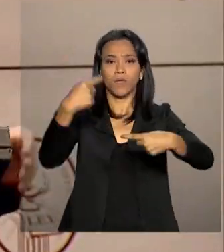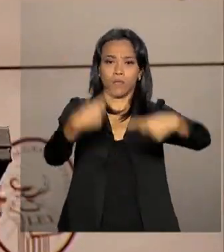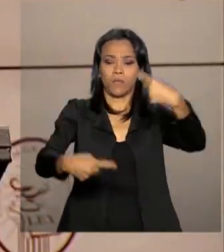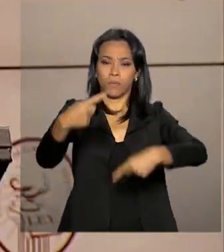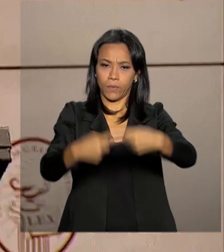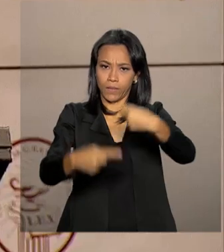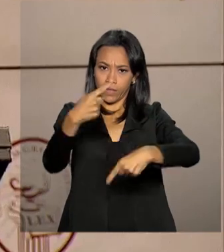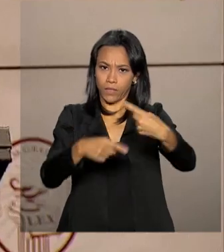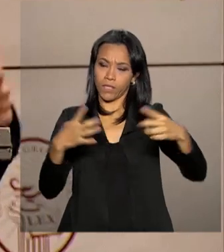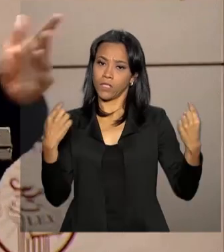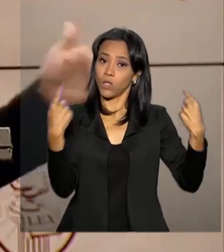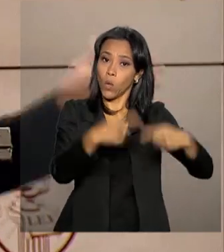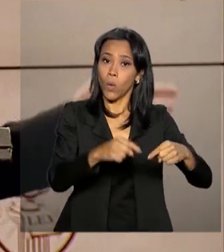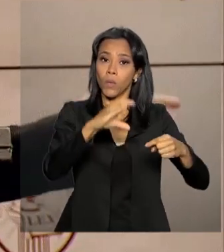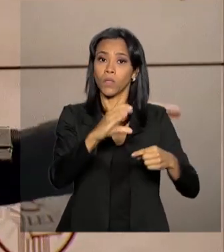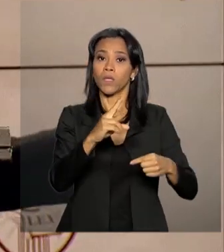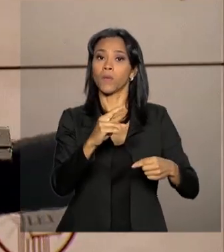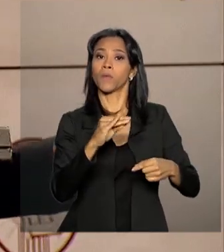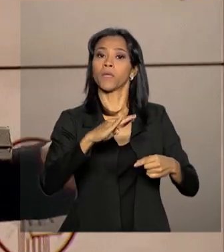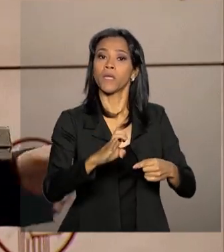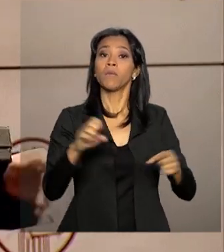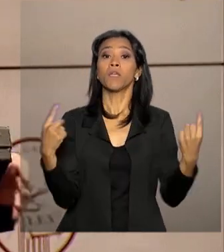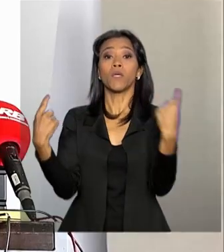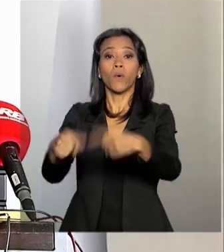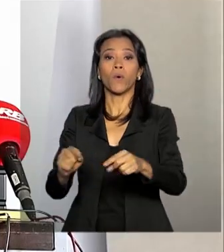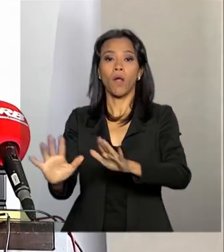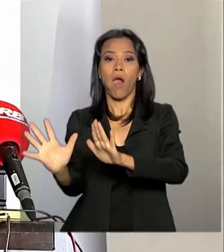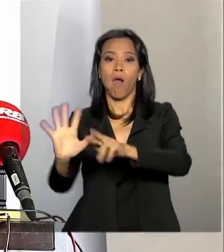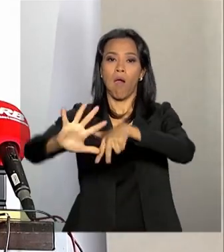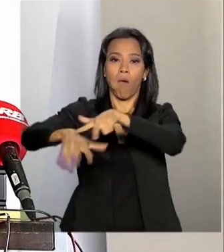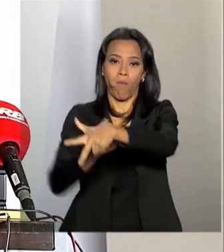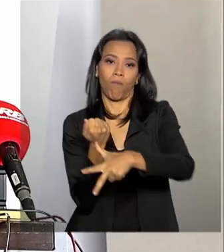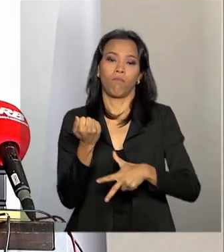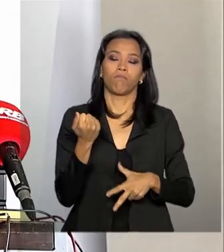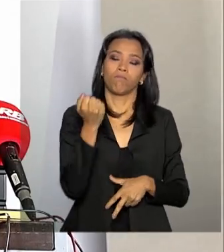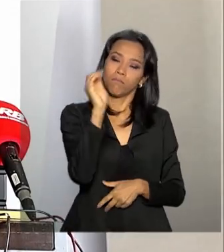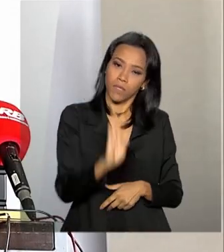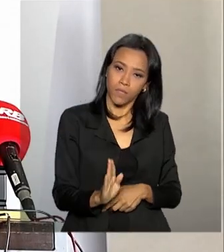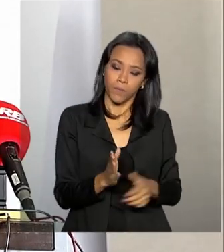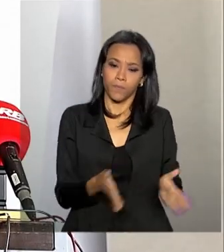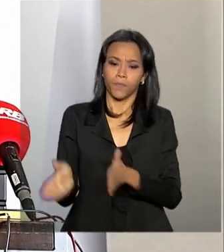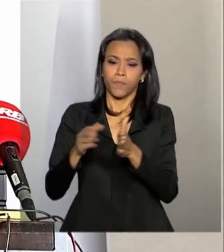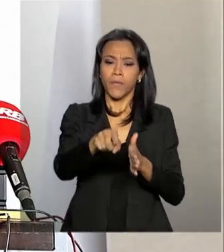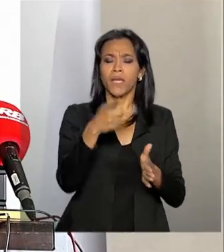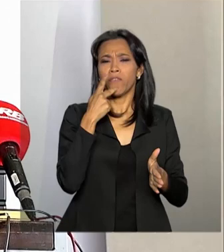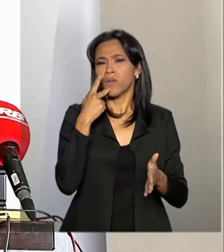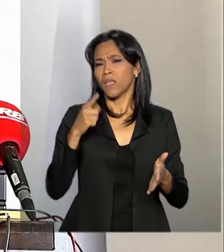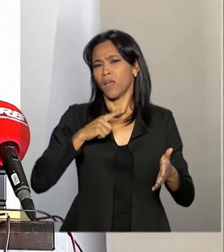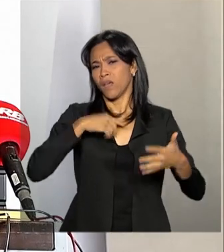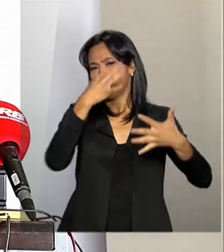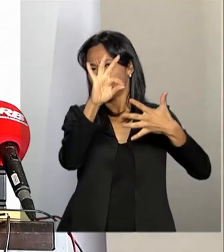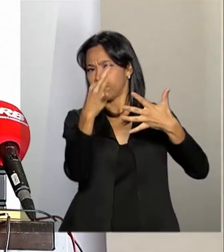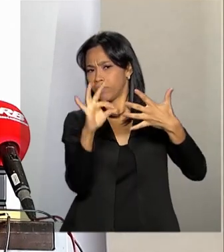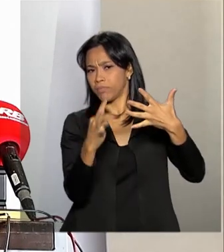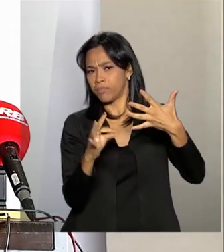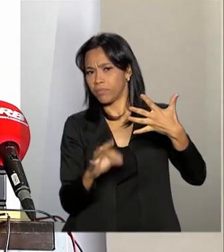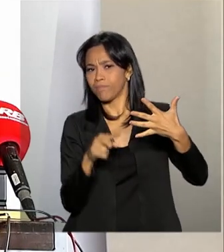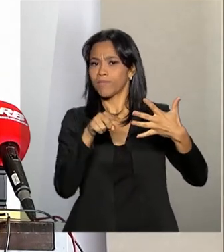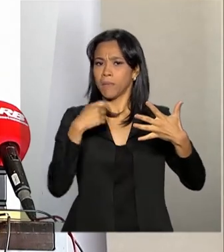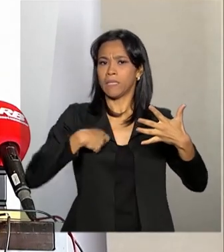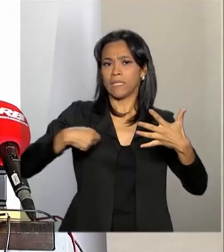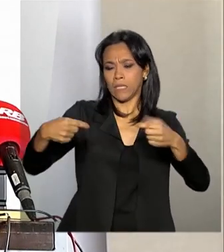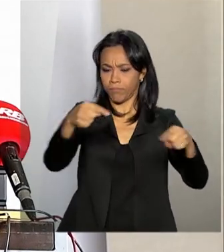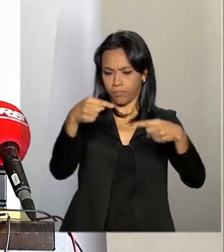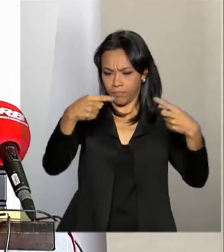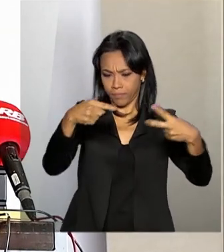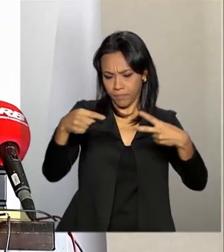públicas de combate ao crime e à corrupção no país. Existe uma série de pontos que tem que ser enfrentados, pontos de estrangulamento,